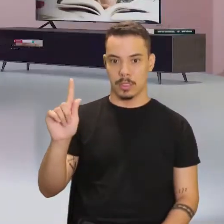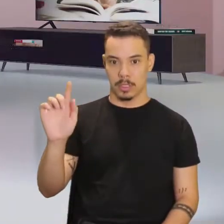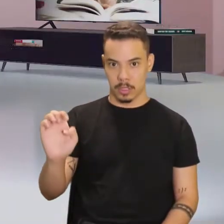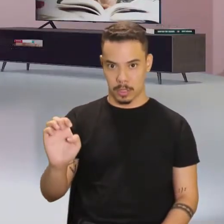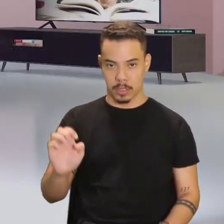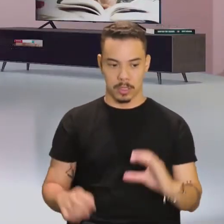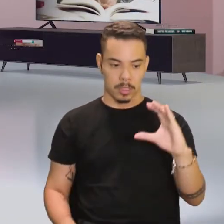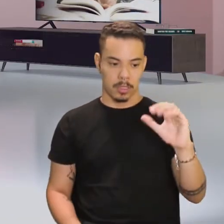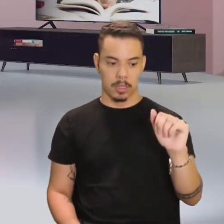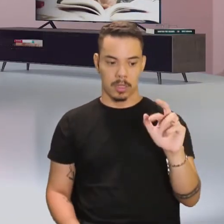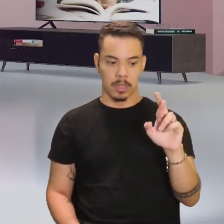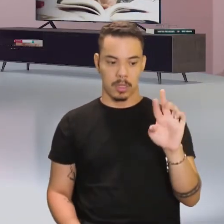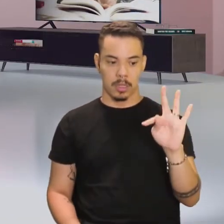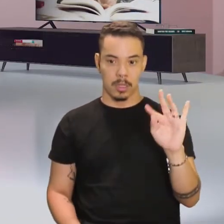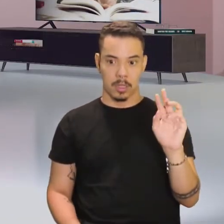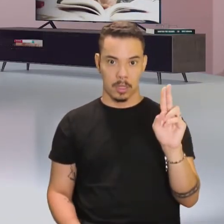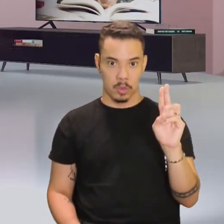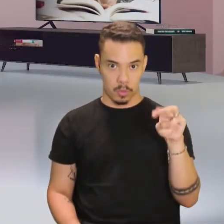cartoon